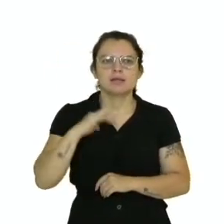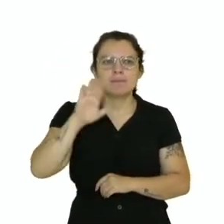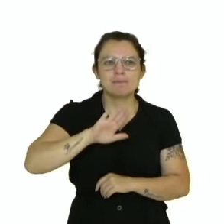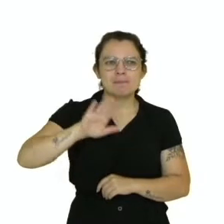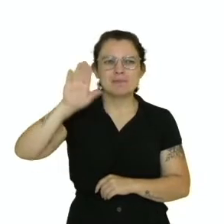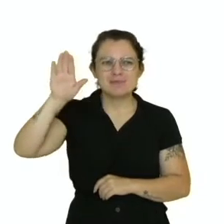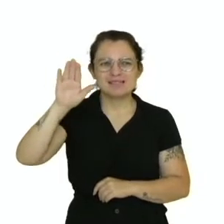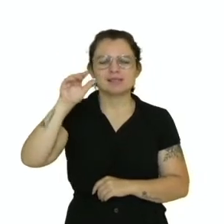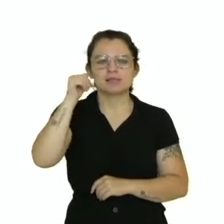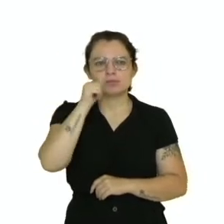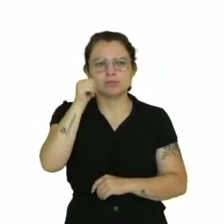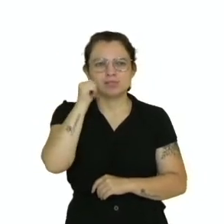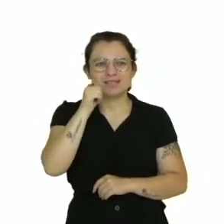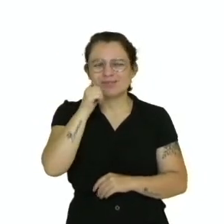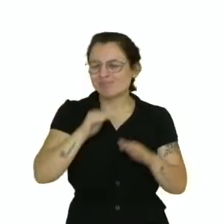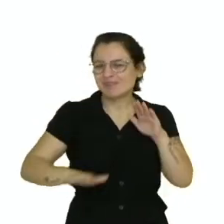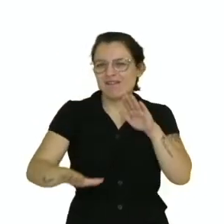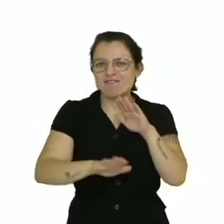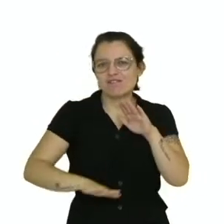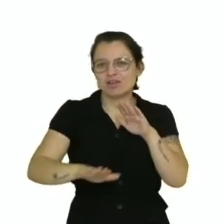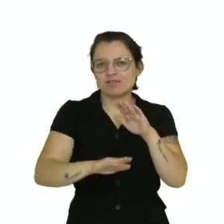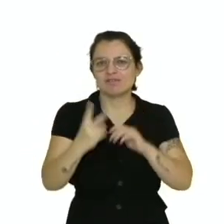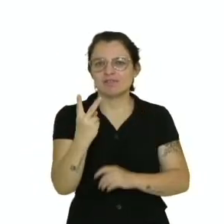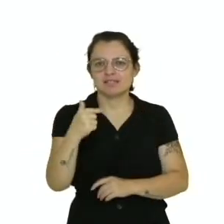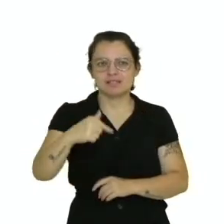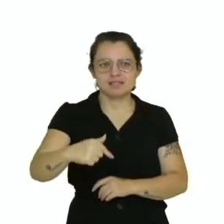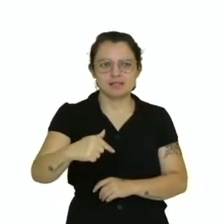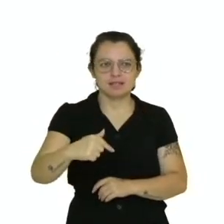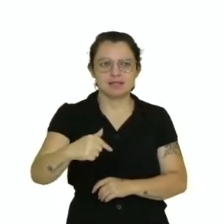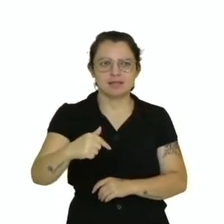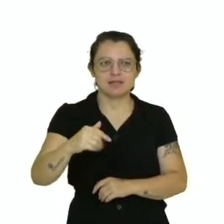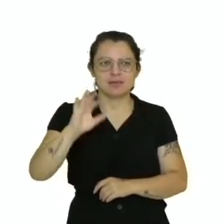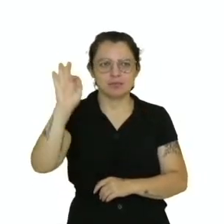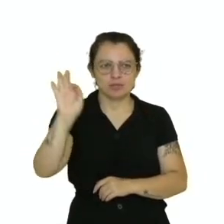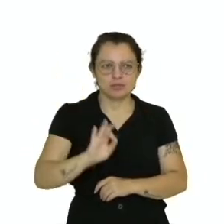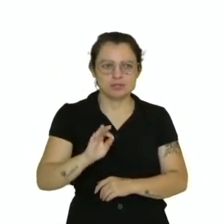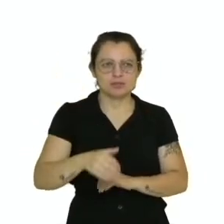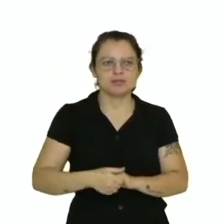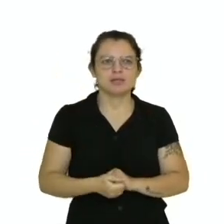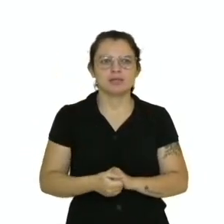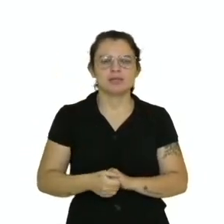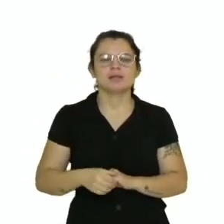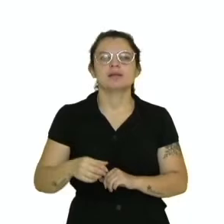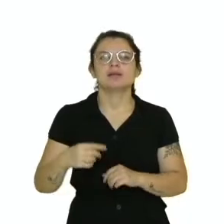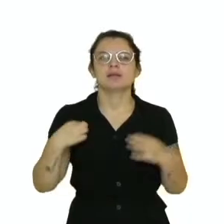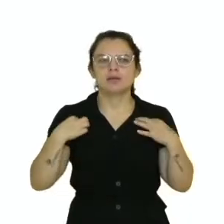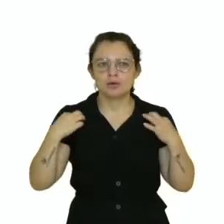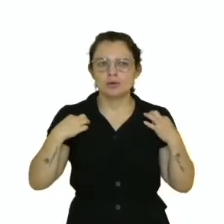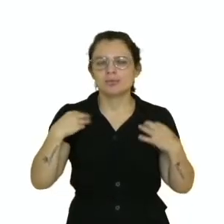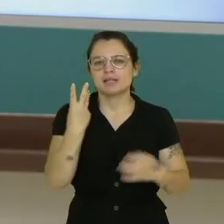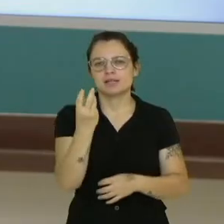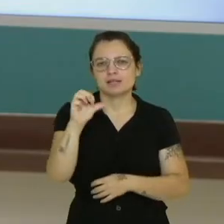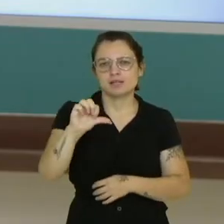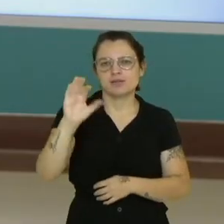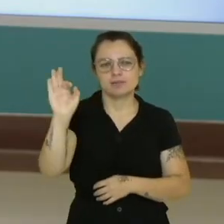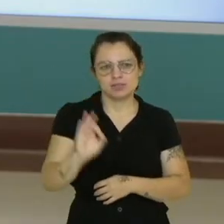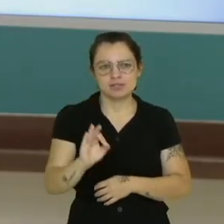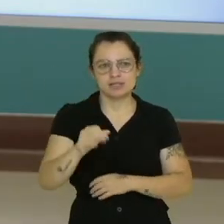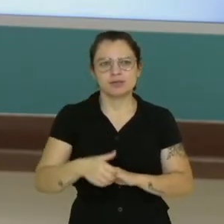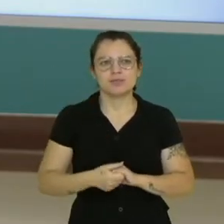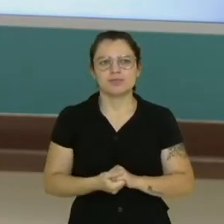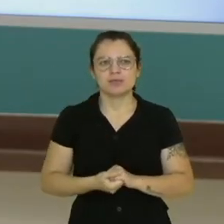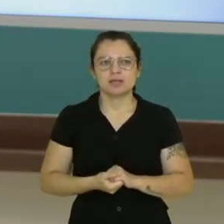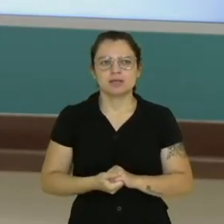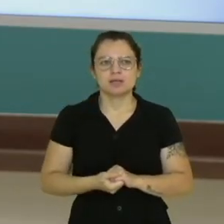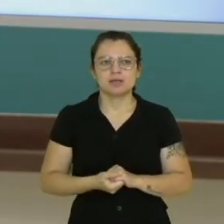indústria era ligeiramente inferior, 27%. E no setor têxtil, de novo, era de